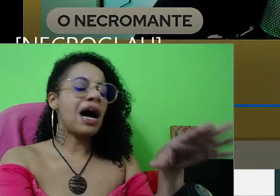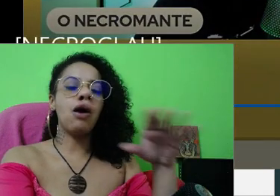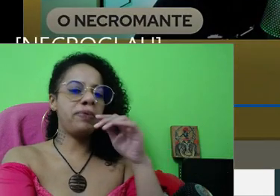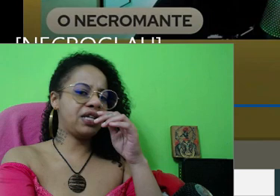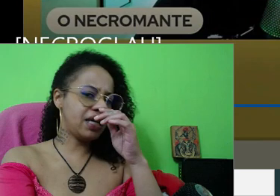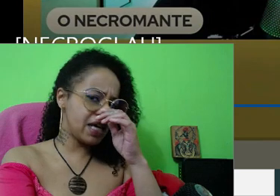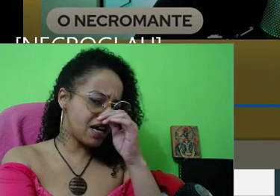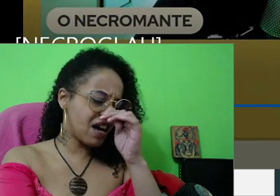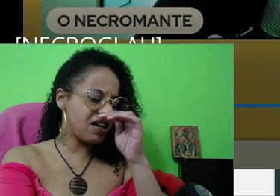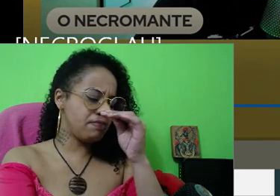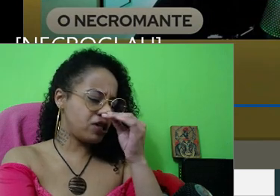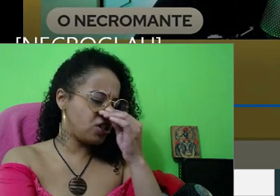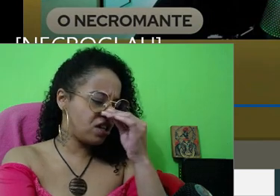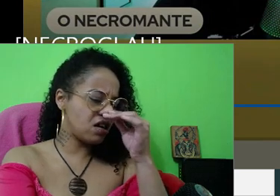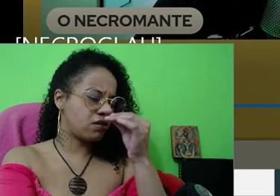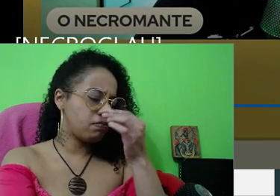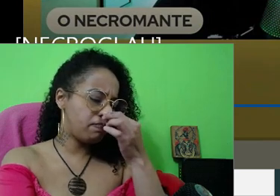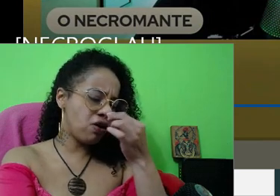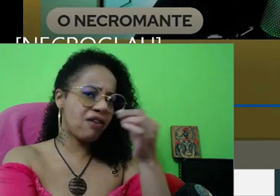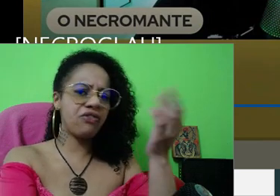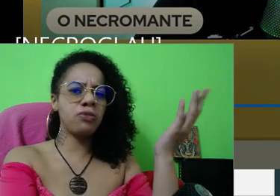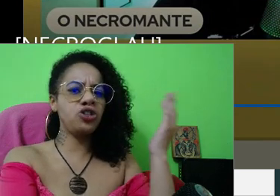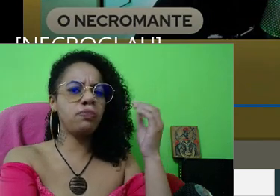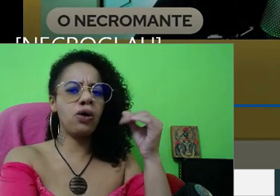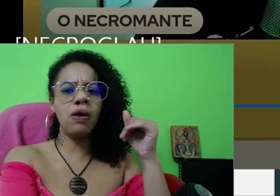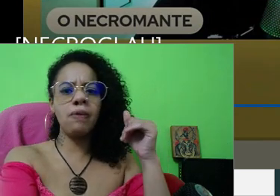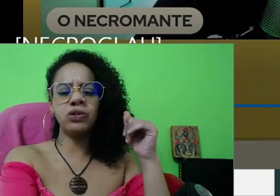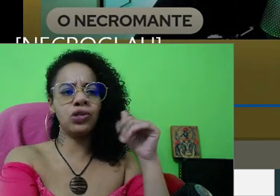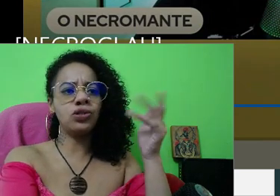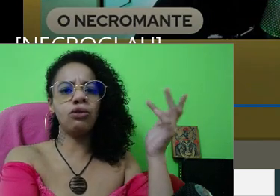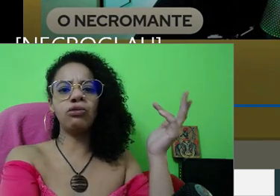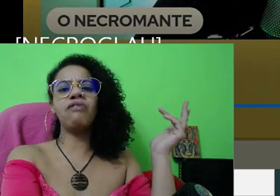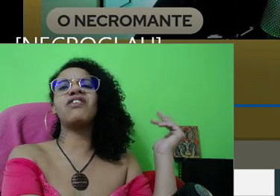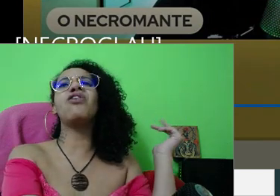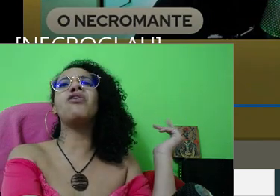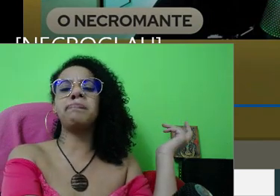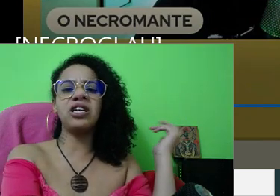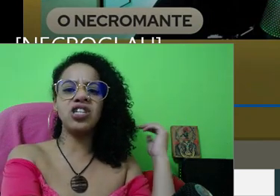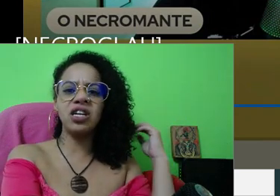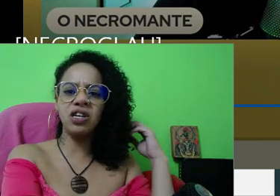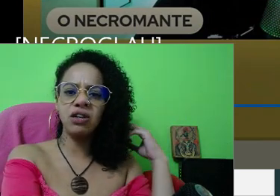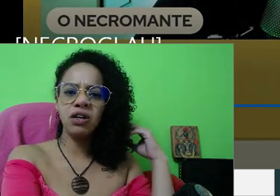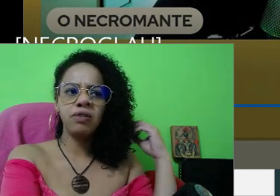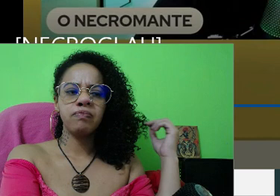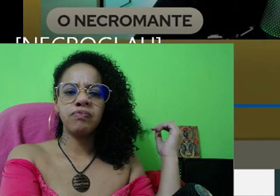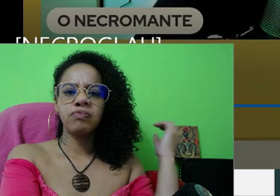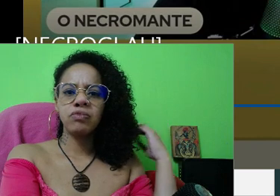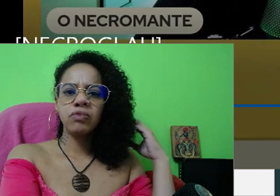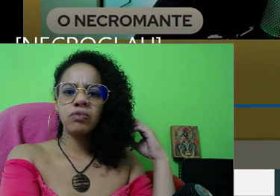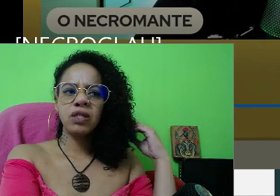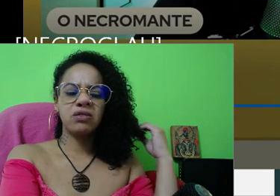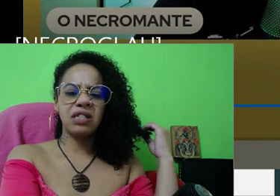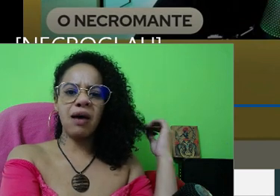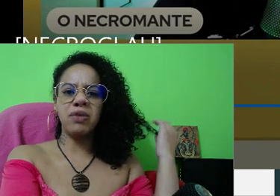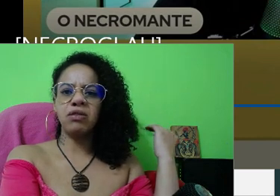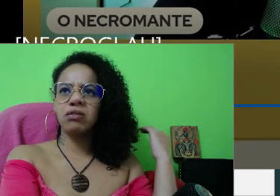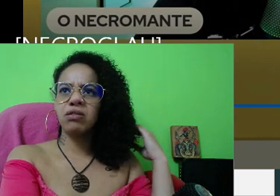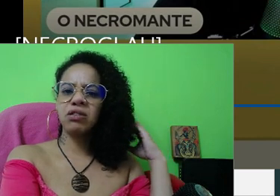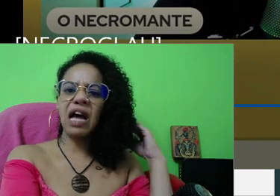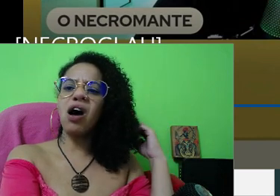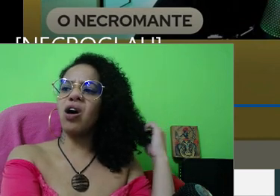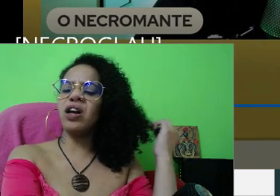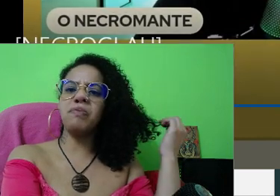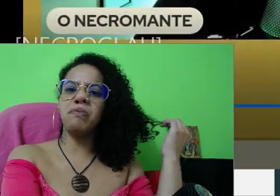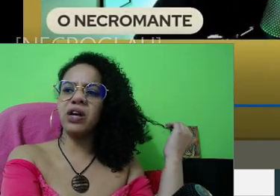ah o PT queria cair imagina foi mó de boa mano eu sou Lula falou me prende aí sabe